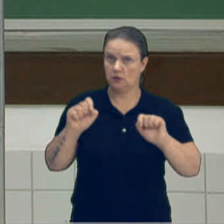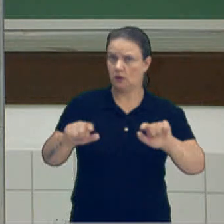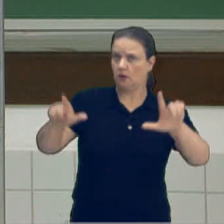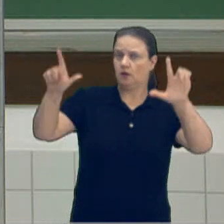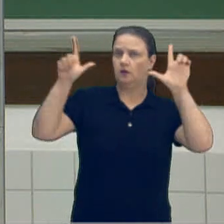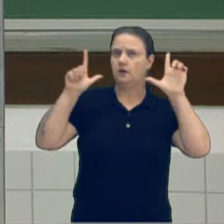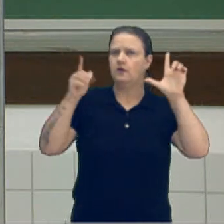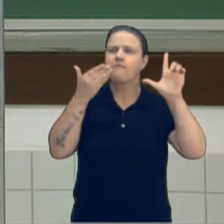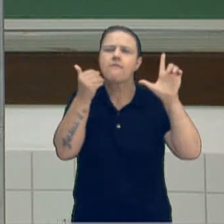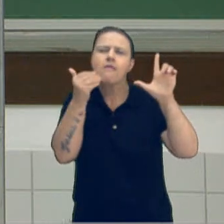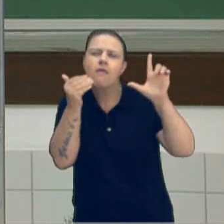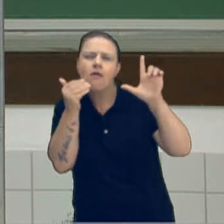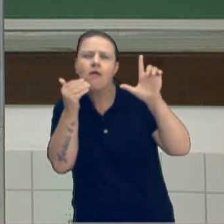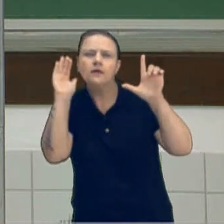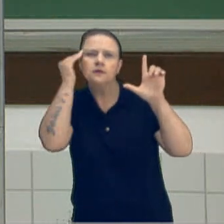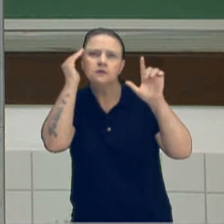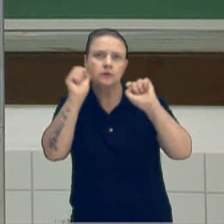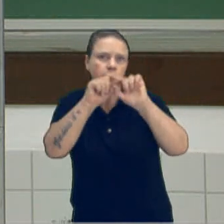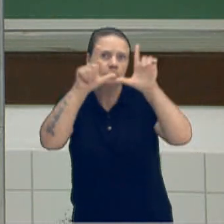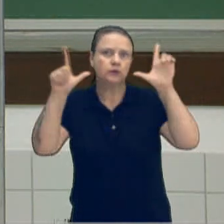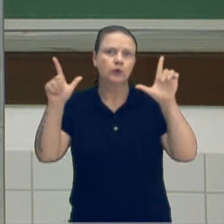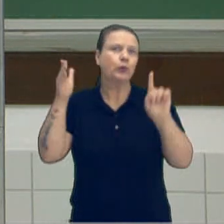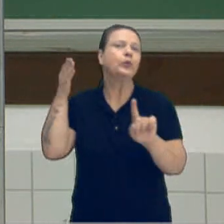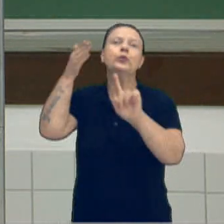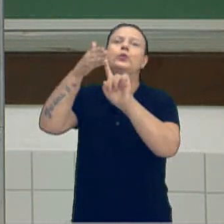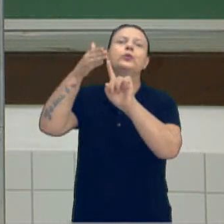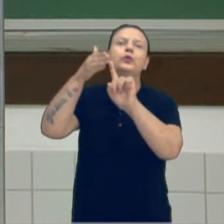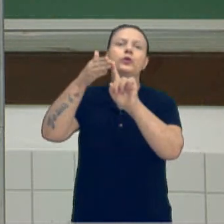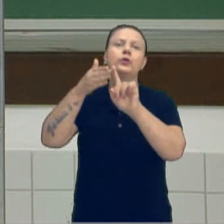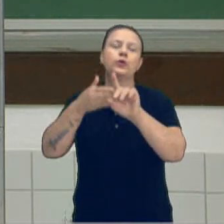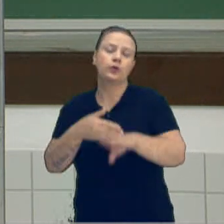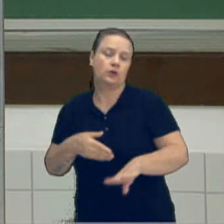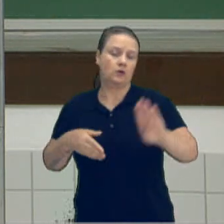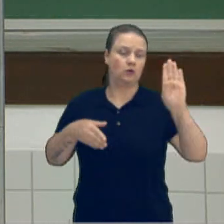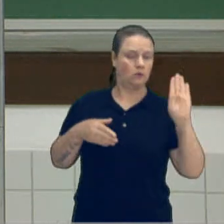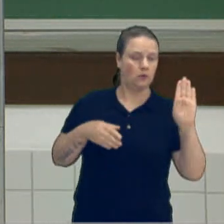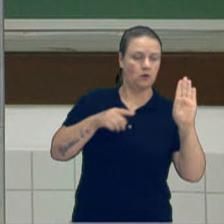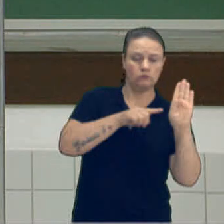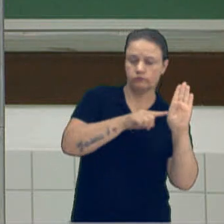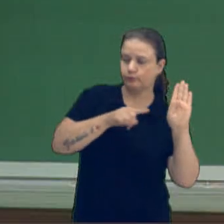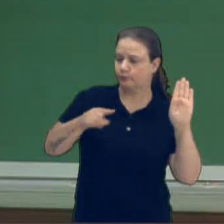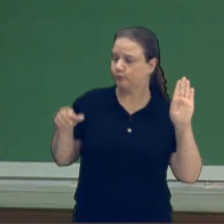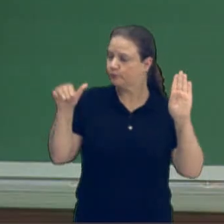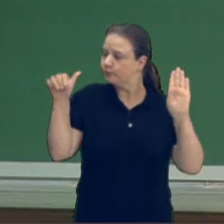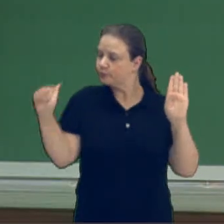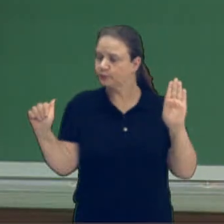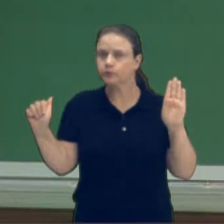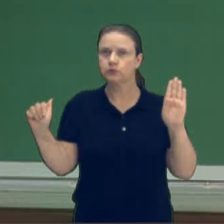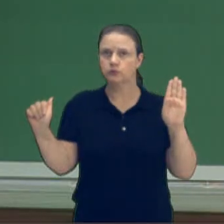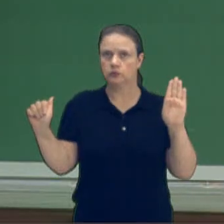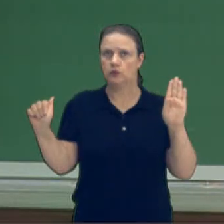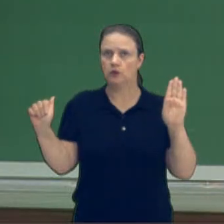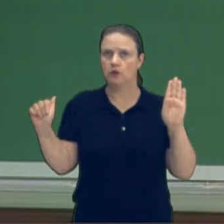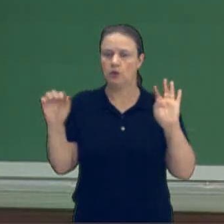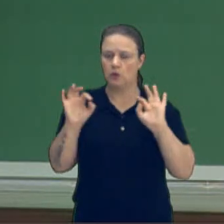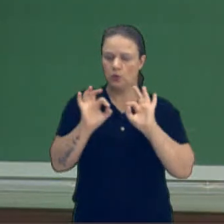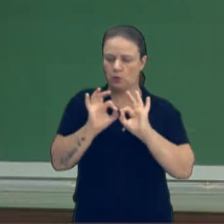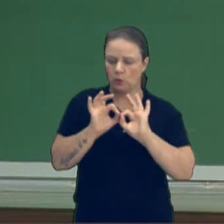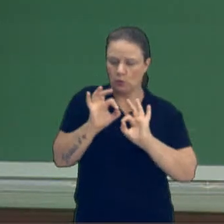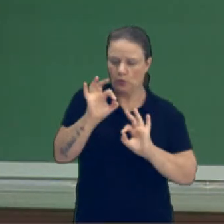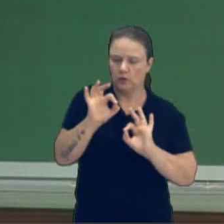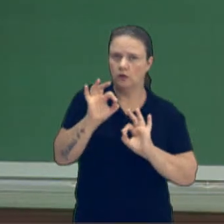vocês tentarem entender, mas o objetivo é sair do ponto B e chegar ao ponto A percorrendo o menor